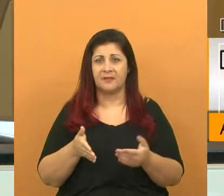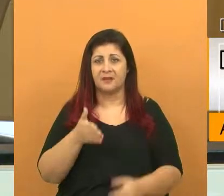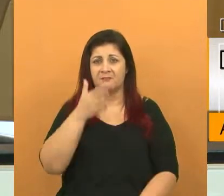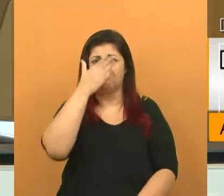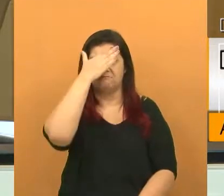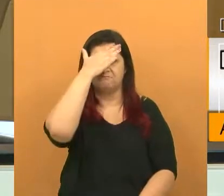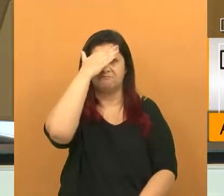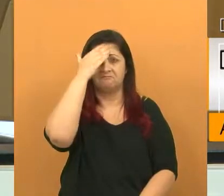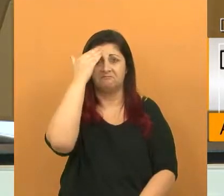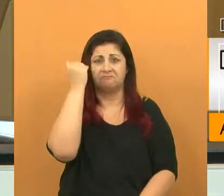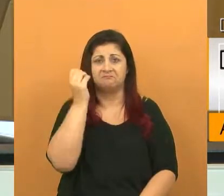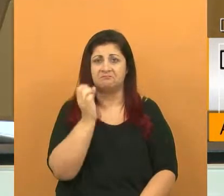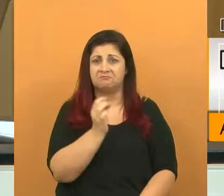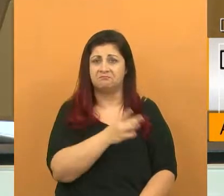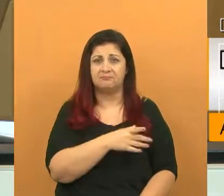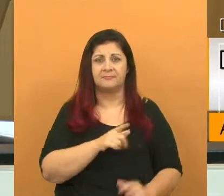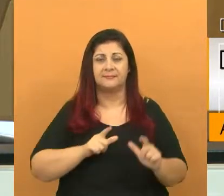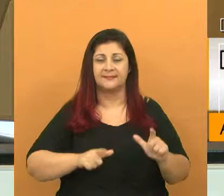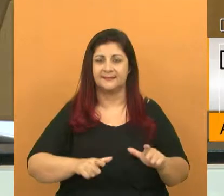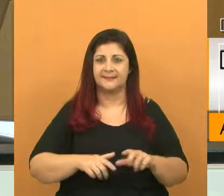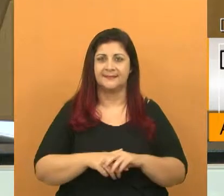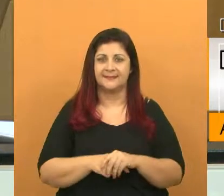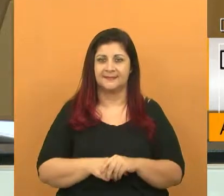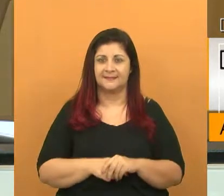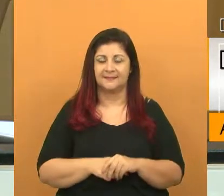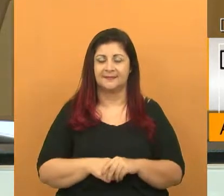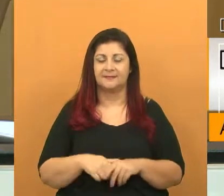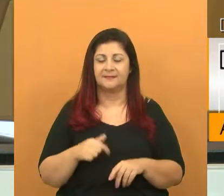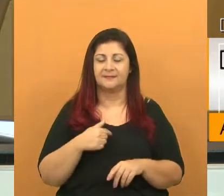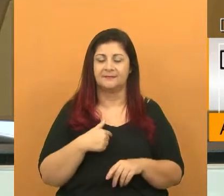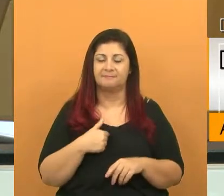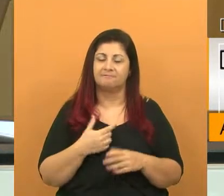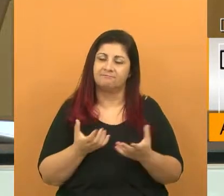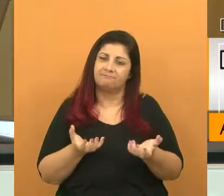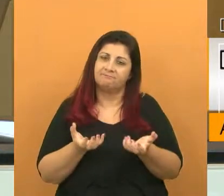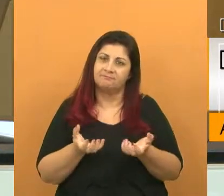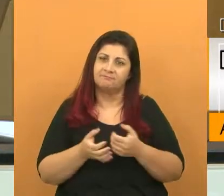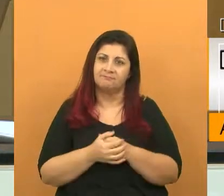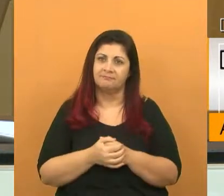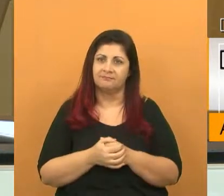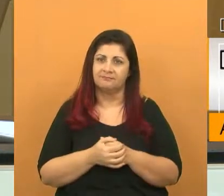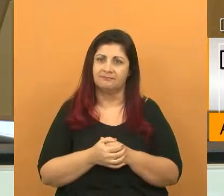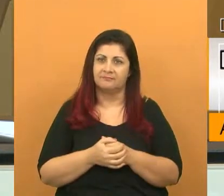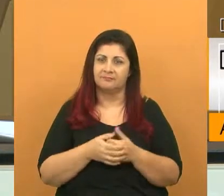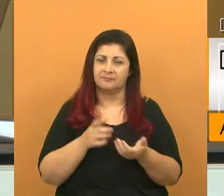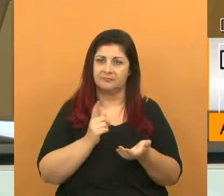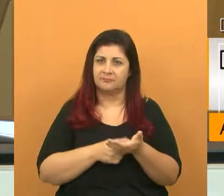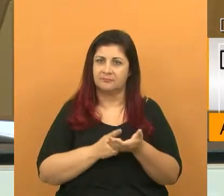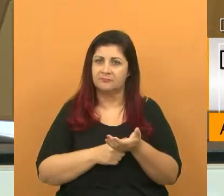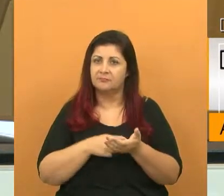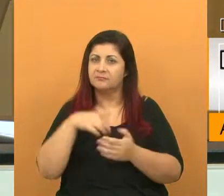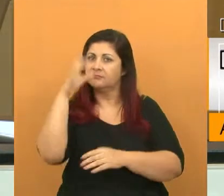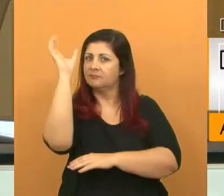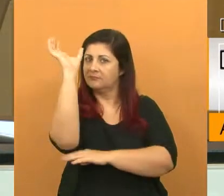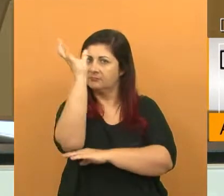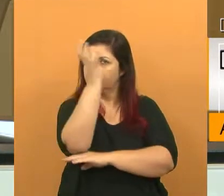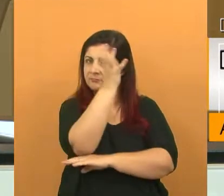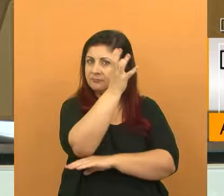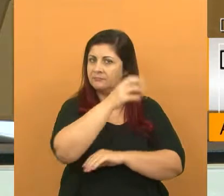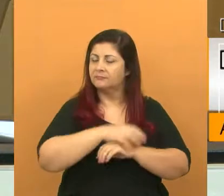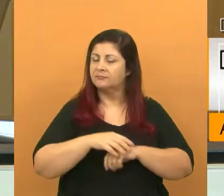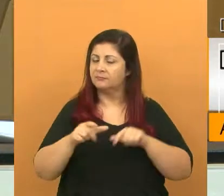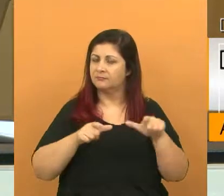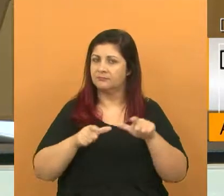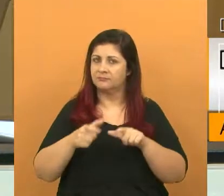esquecido esse local então aqui eu espero que o compromisso do meio ambiente a seriedade que nós